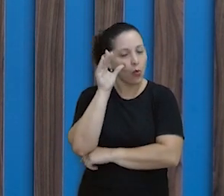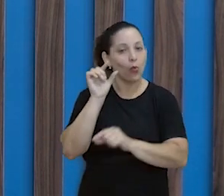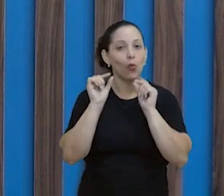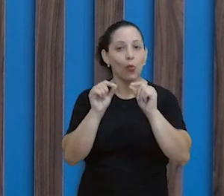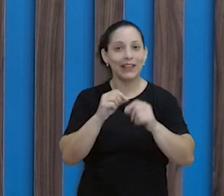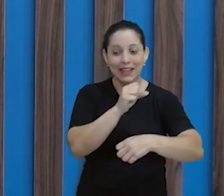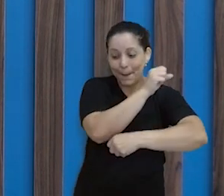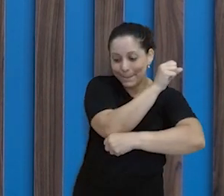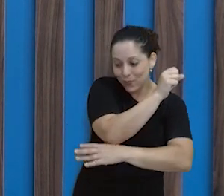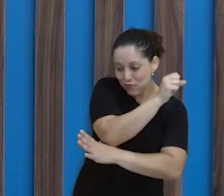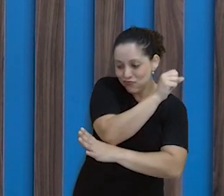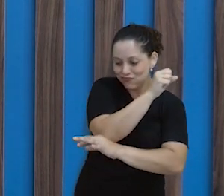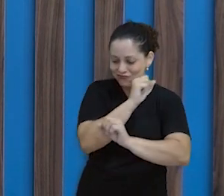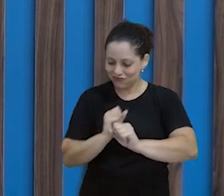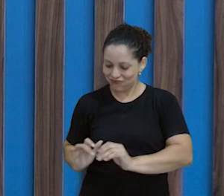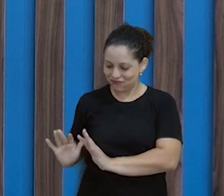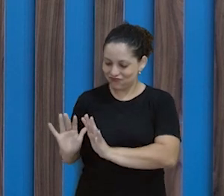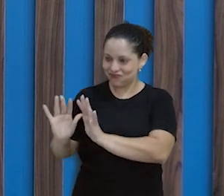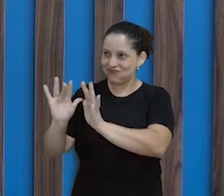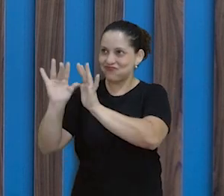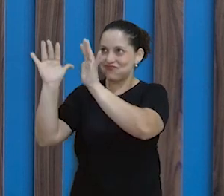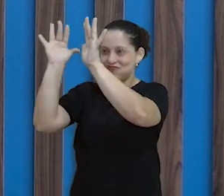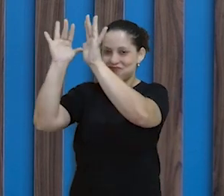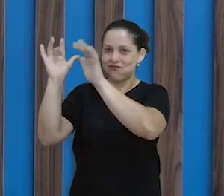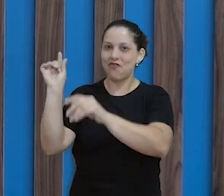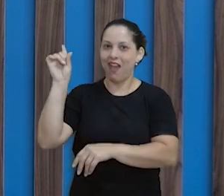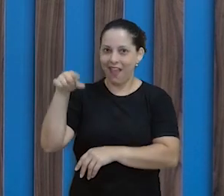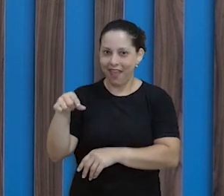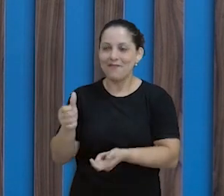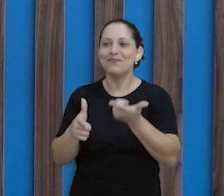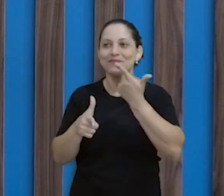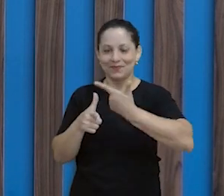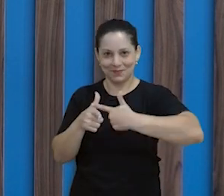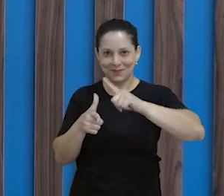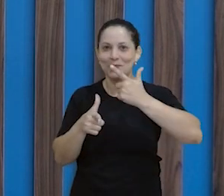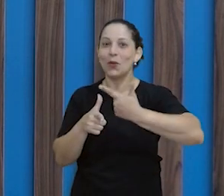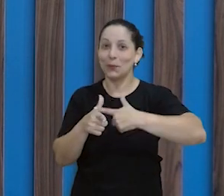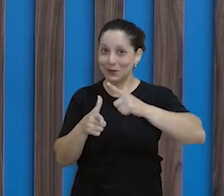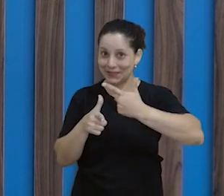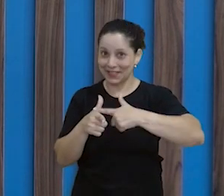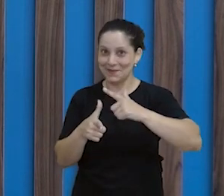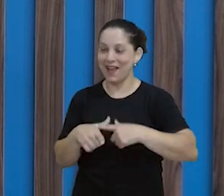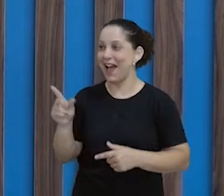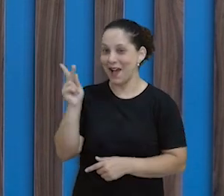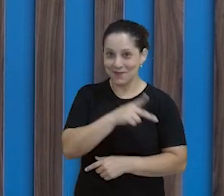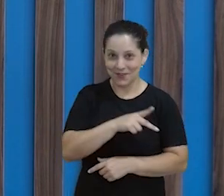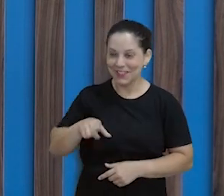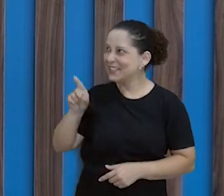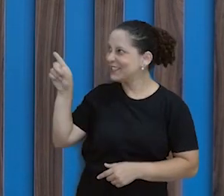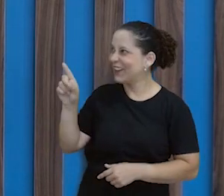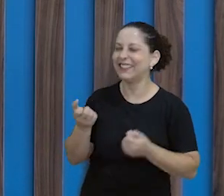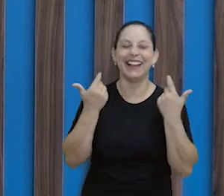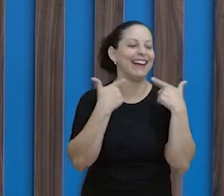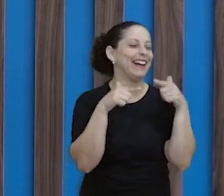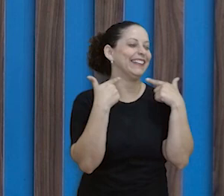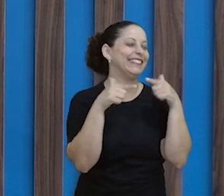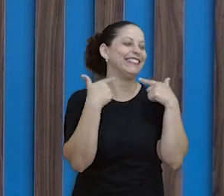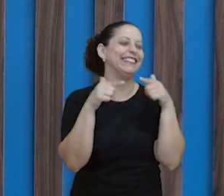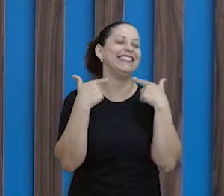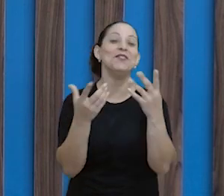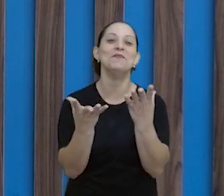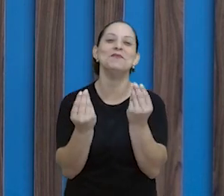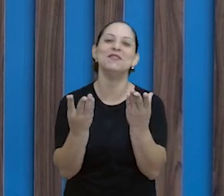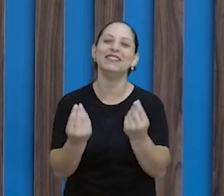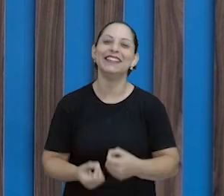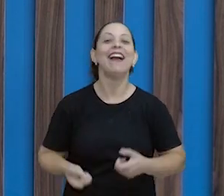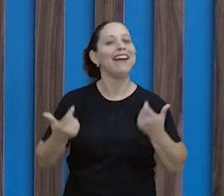inflamáveis, graças a esse, né? A esse gás. A professora Carol está rindo, porque eu estou dando aqui essa informação